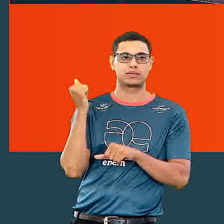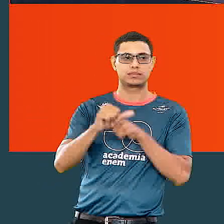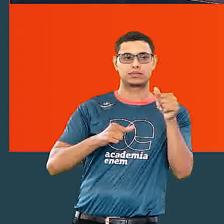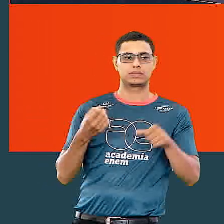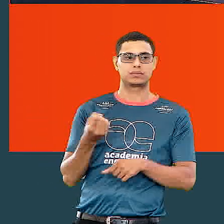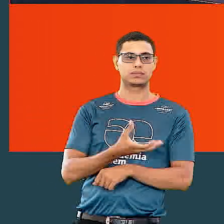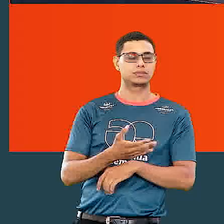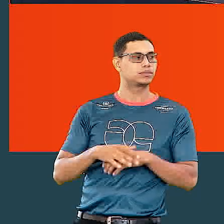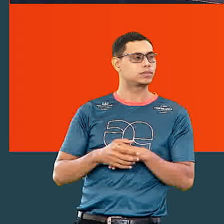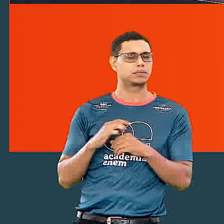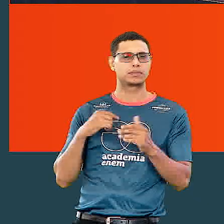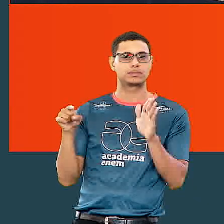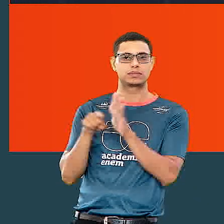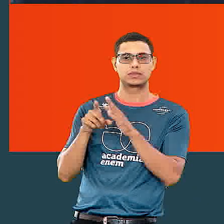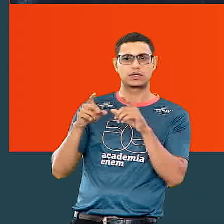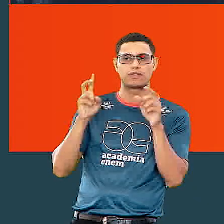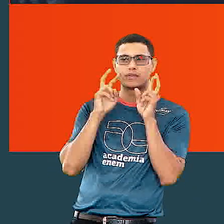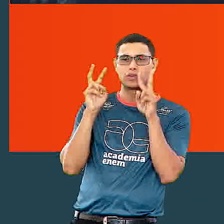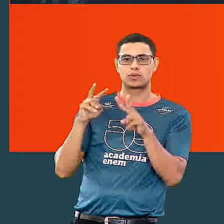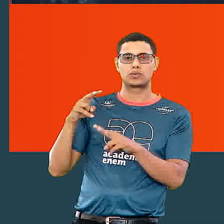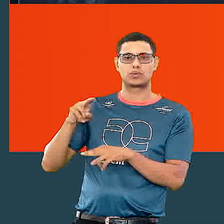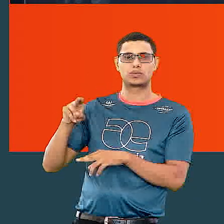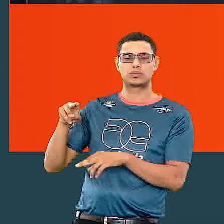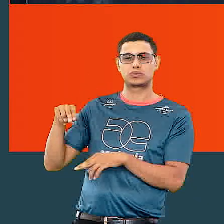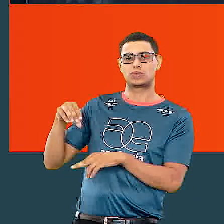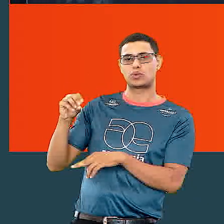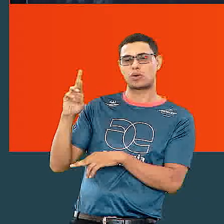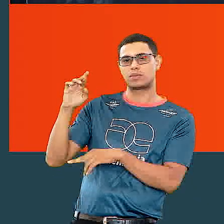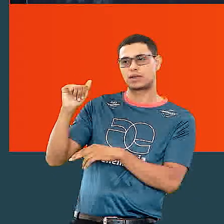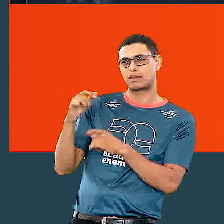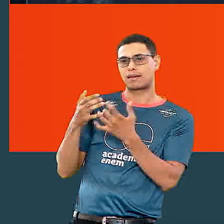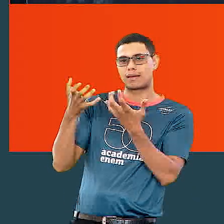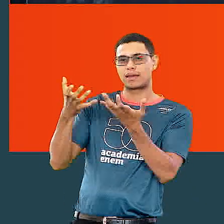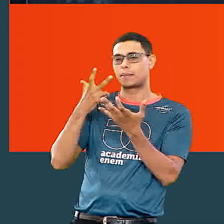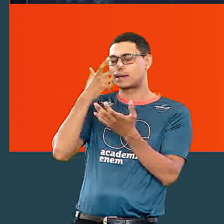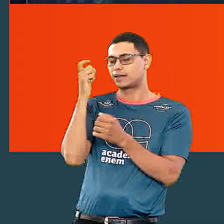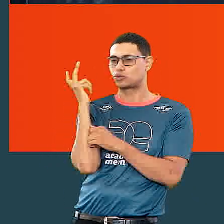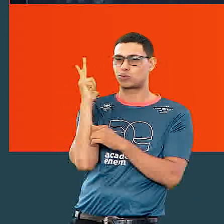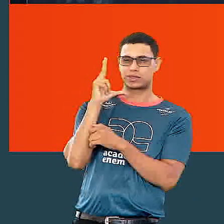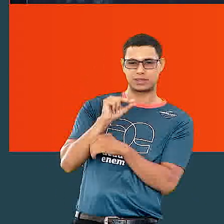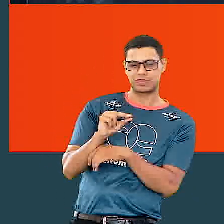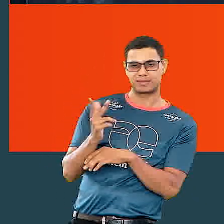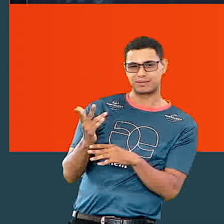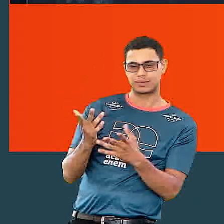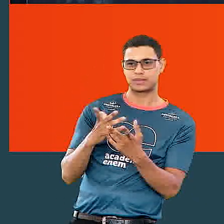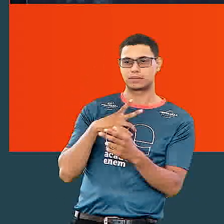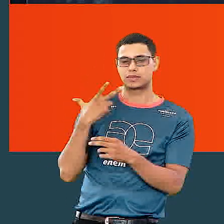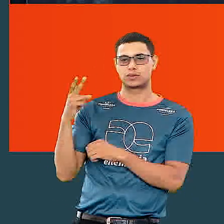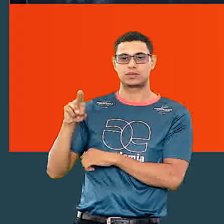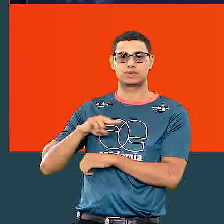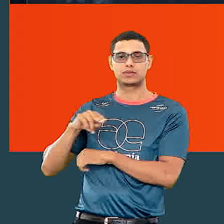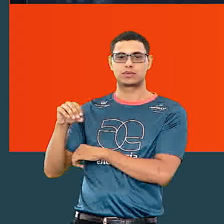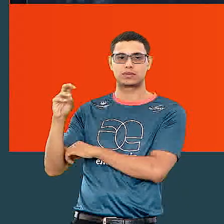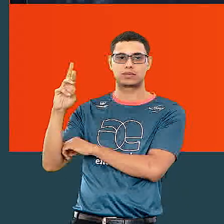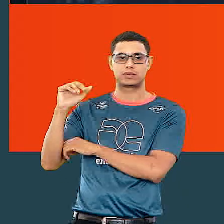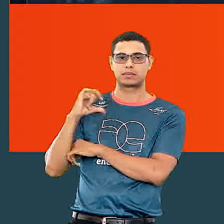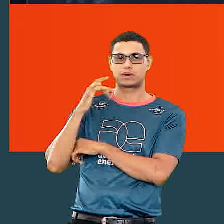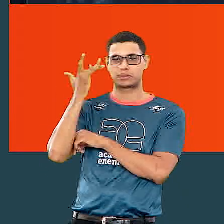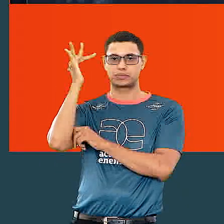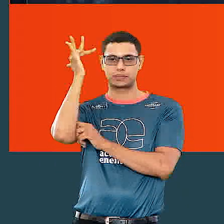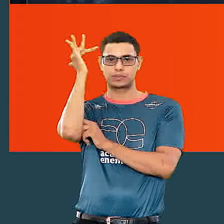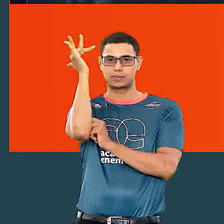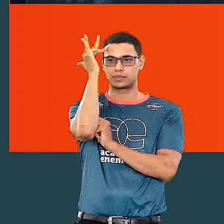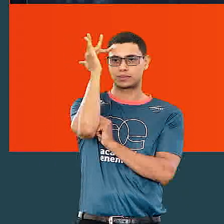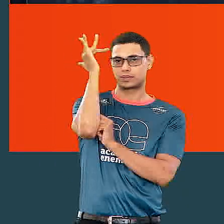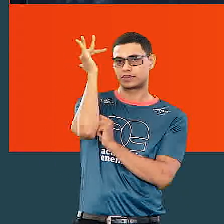mérito. Tu já viu nobre querer saber de mérito, macho? Tu já viu, mano? Nobre, o cara é todo Jared. Todo, all